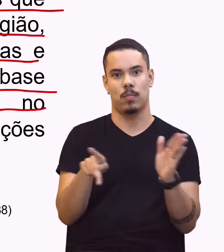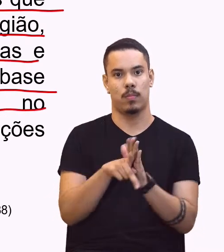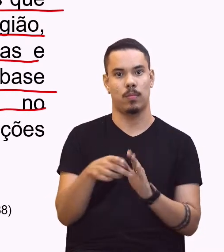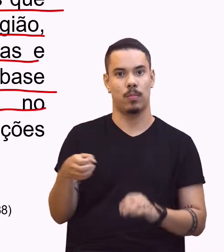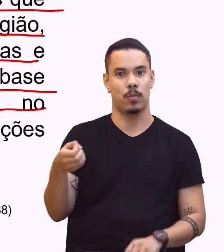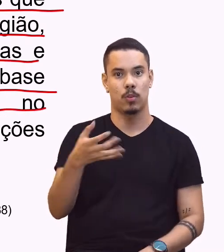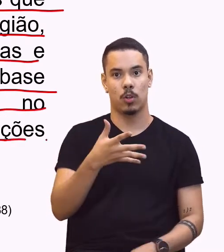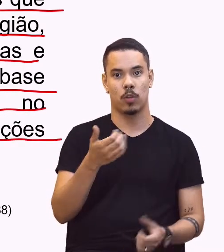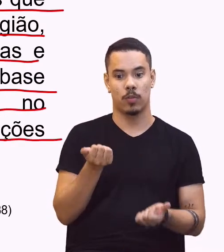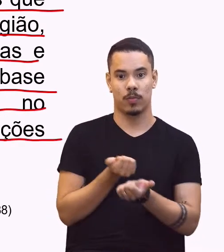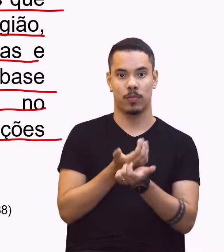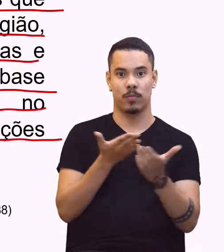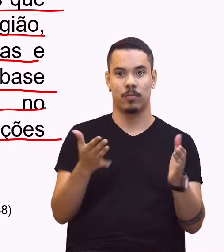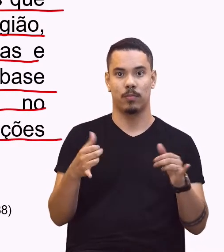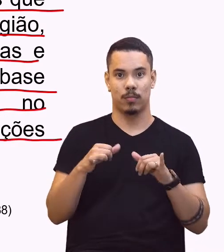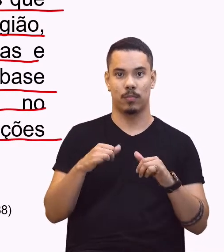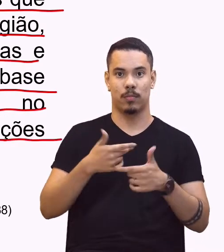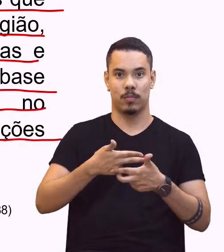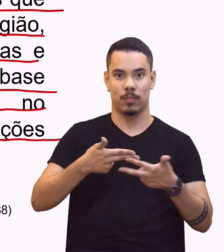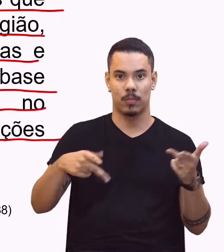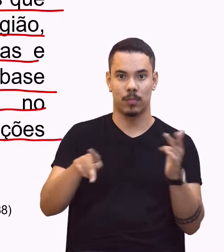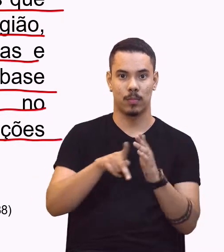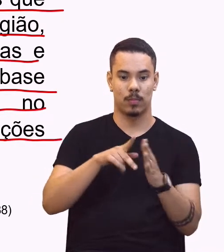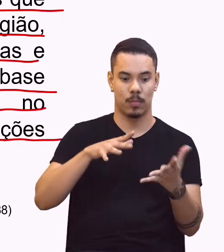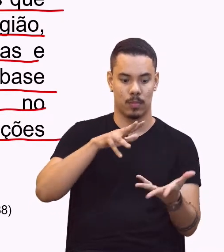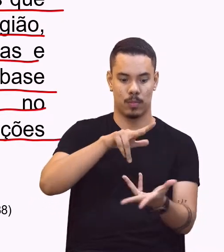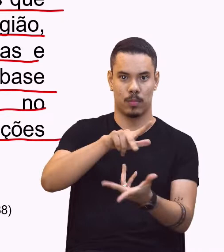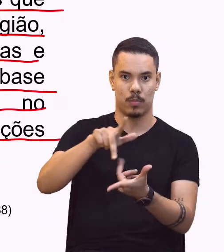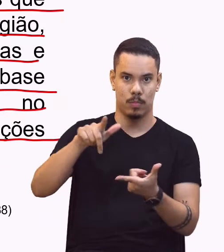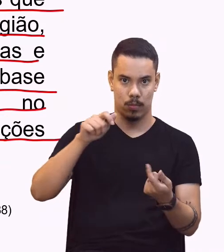ofertas no mercado das concepções do mundo.